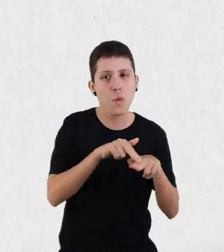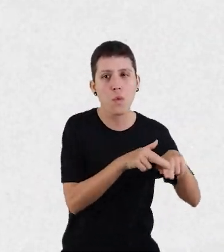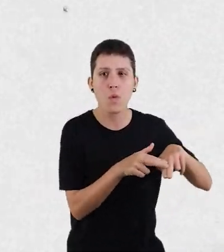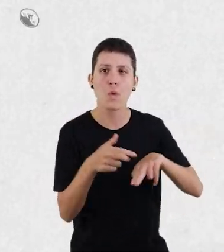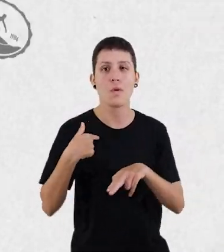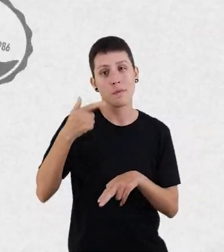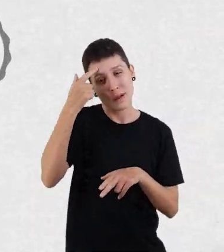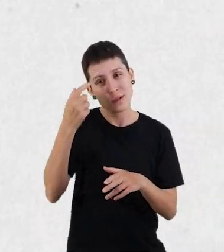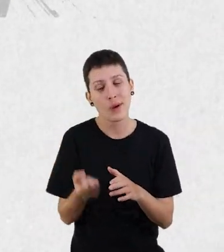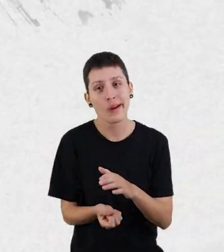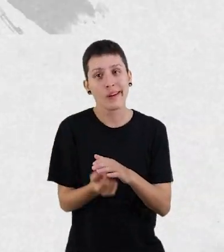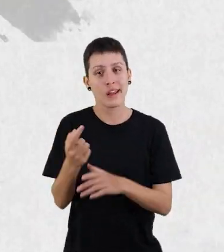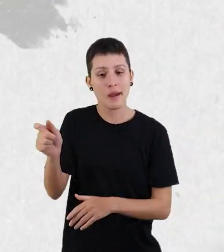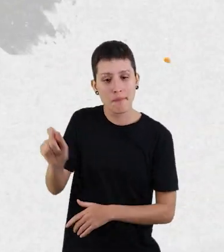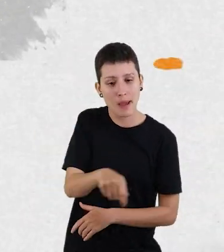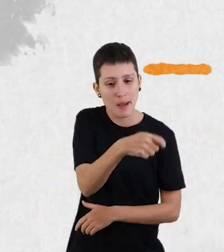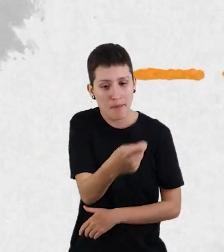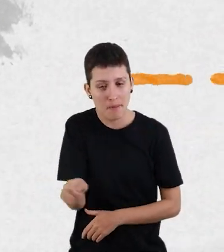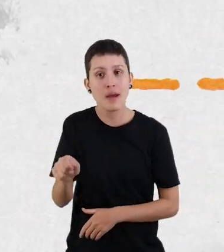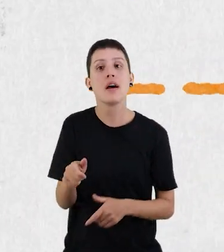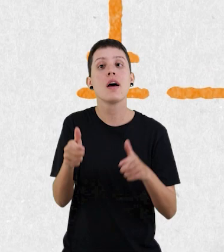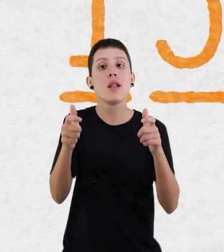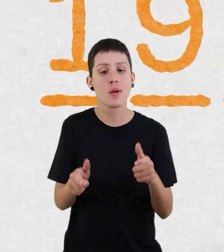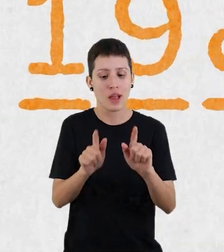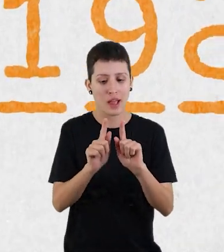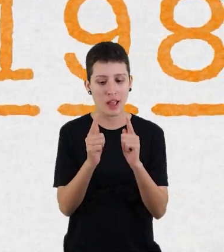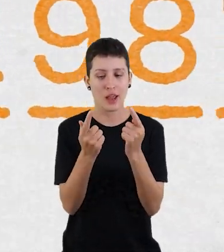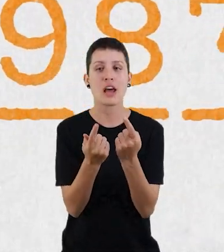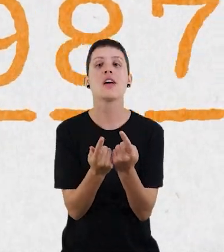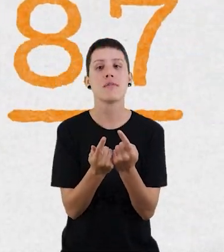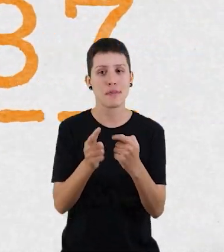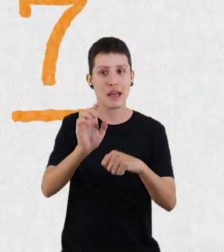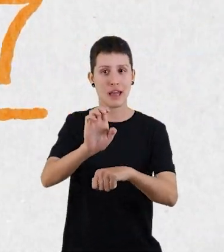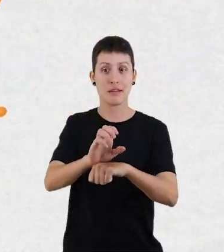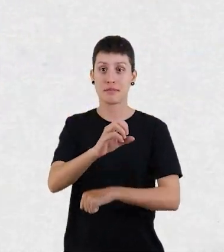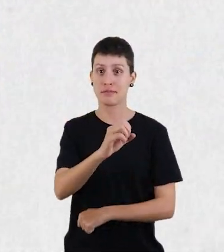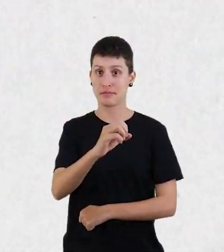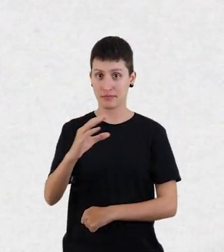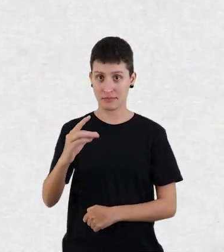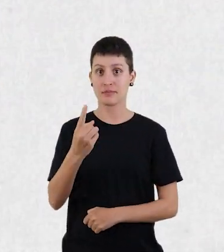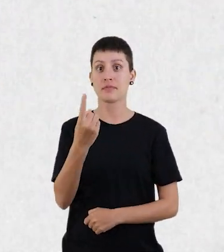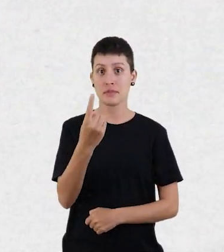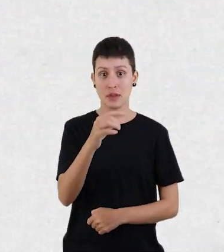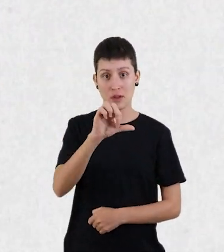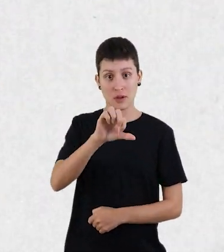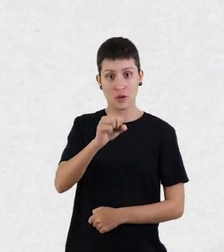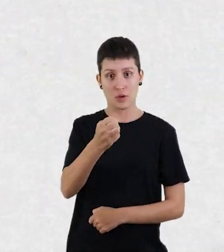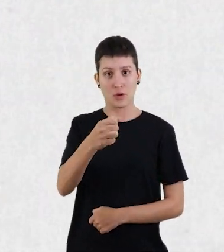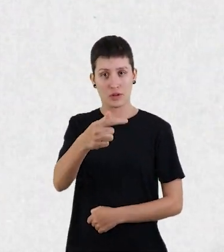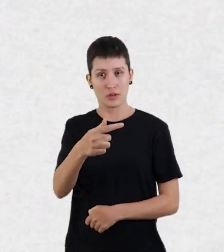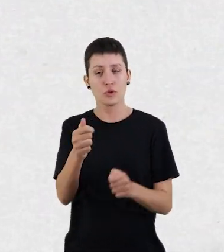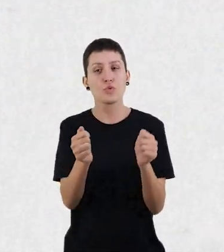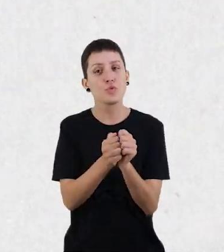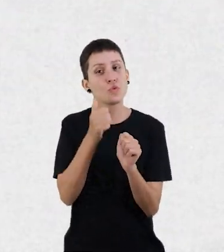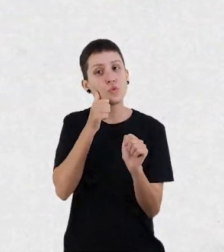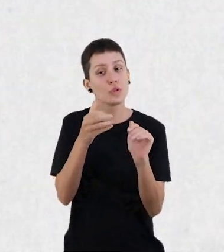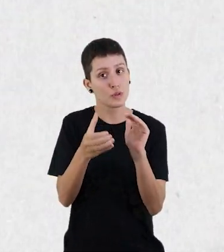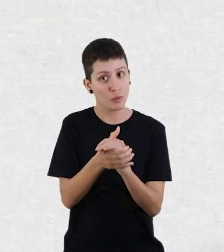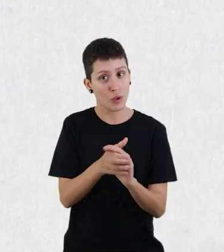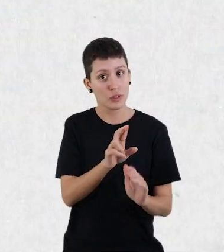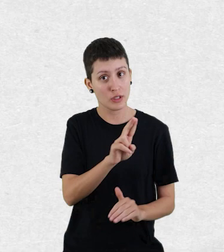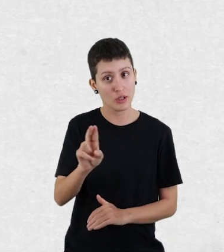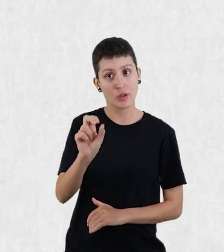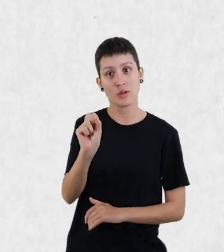de frescobol em Garopaba, Santa Catarina. Em 1987, junto à sua esposa Sandra